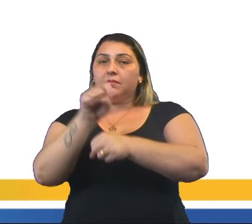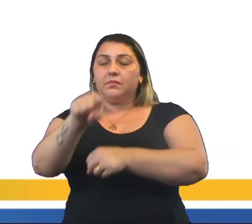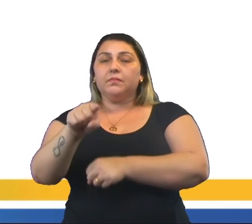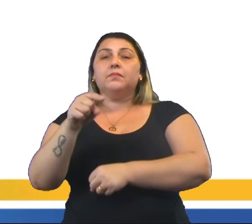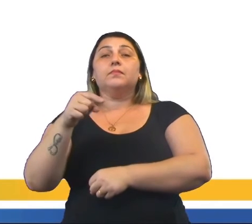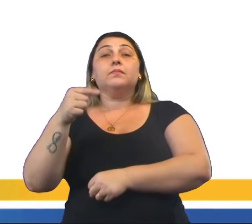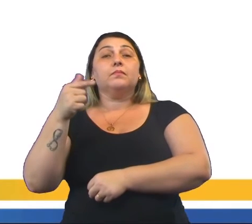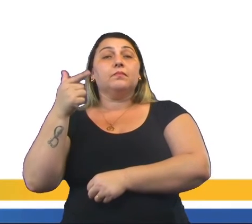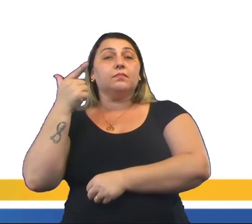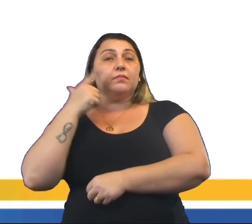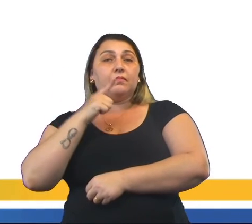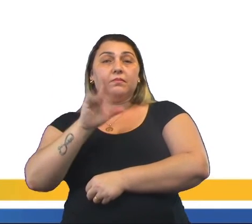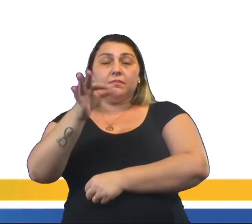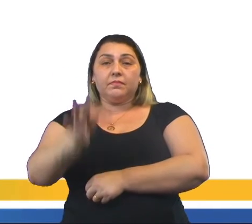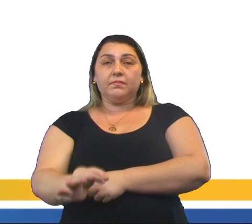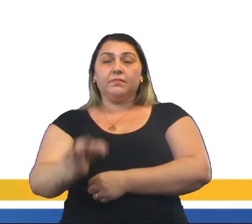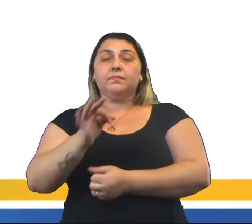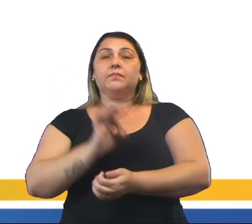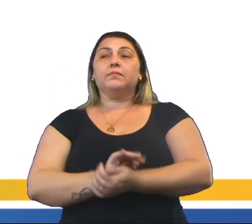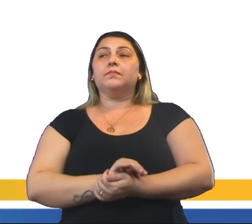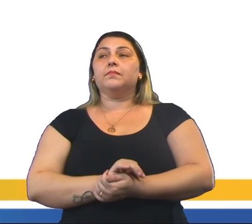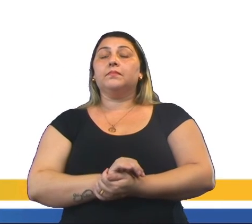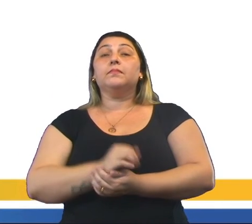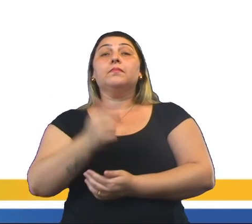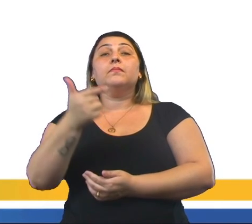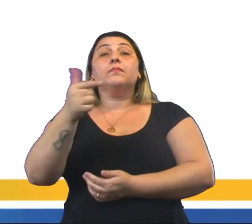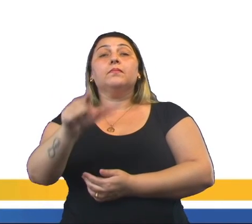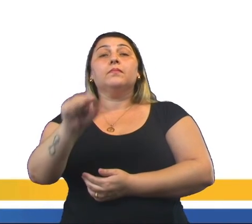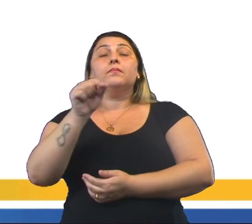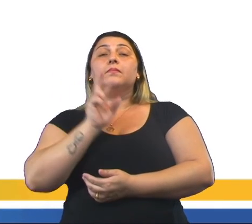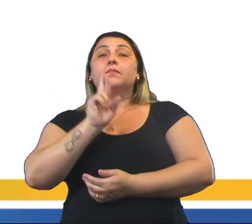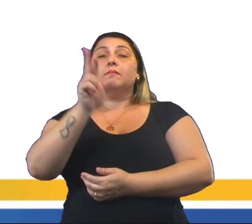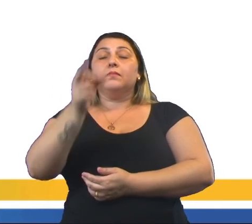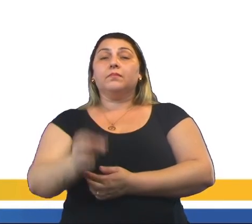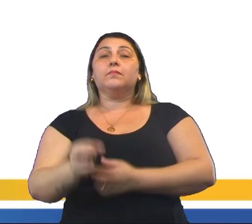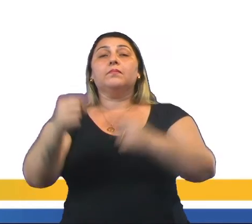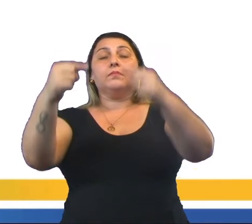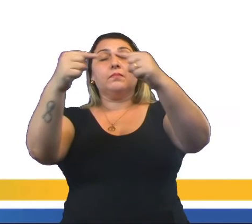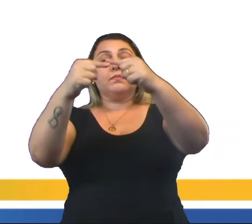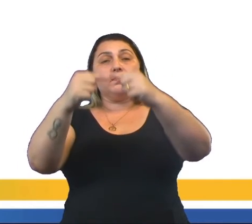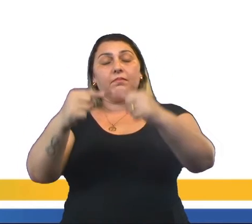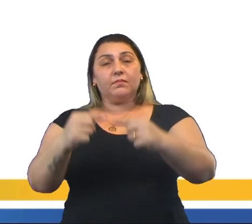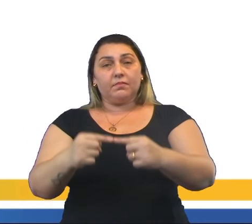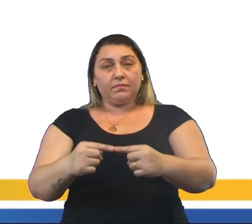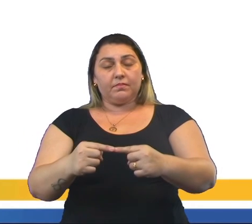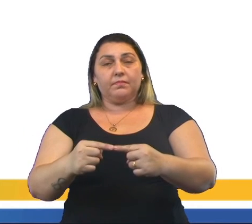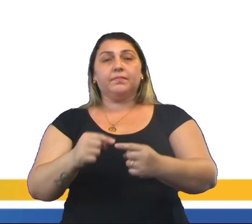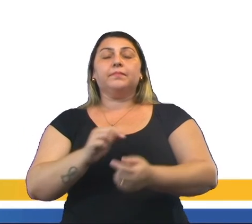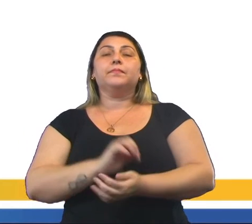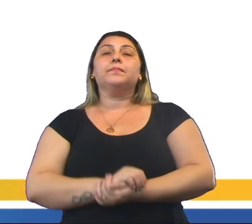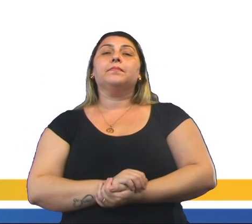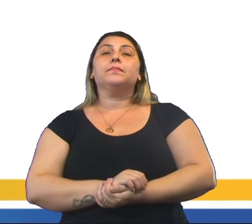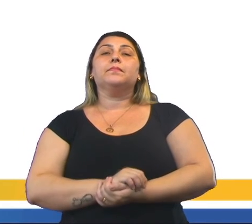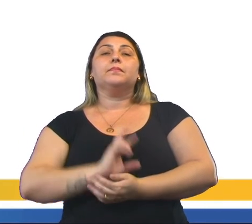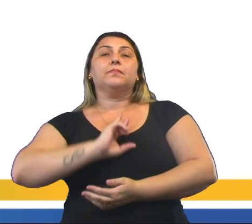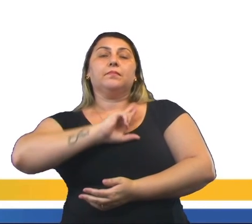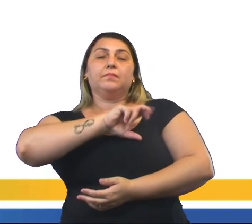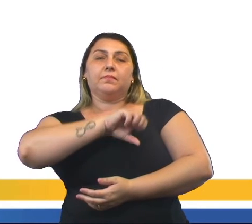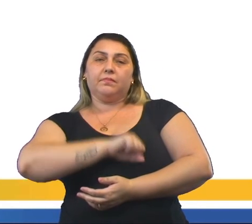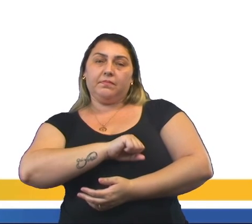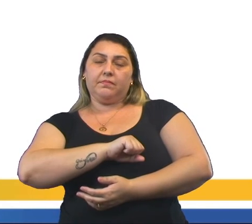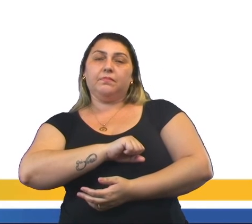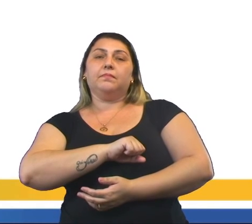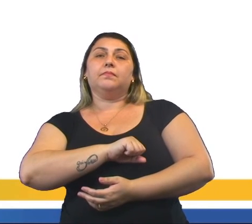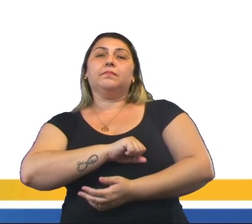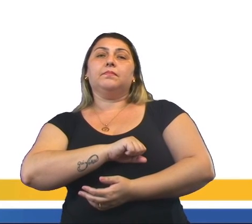tenham acertado. Assinale a alternativa que completa adequadamente a asserção. O romantismo,